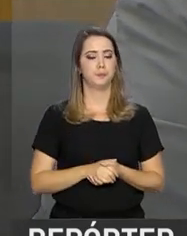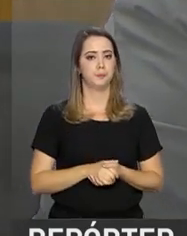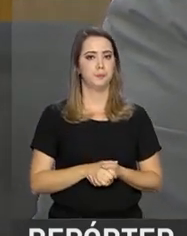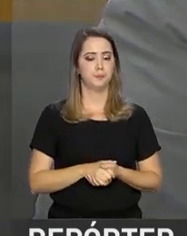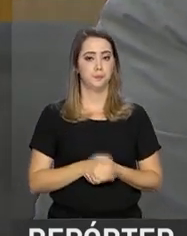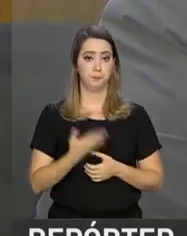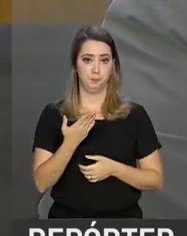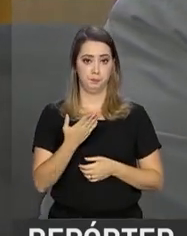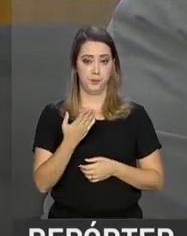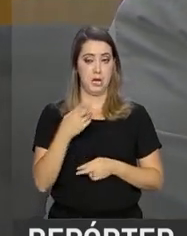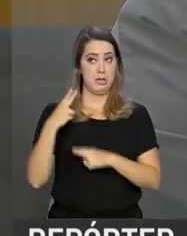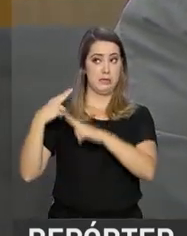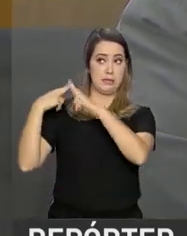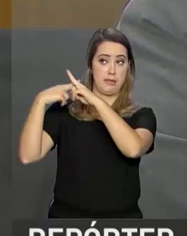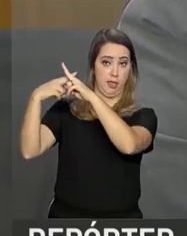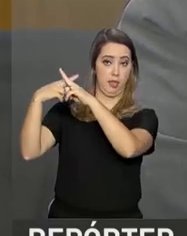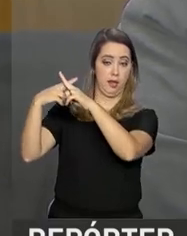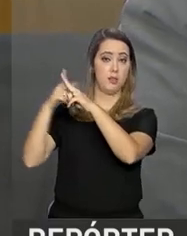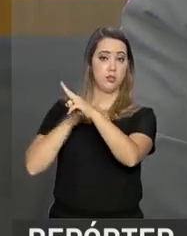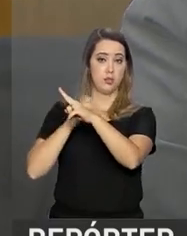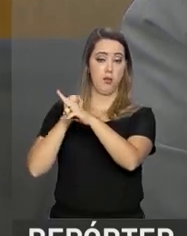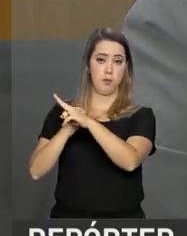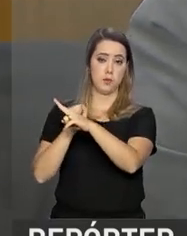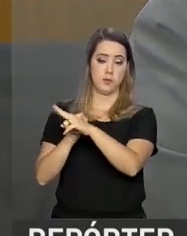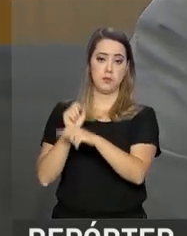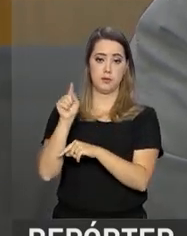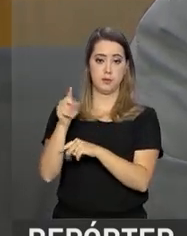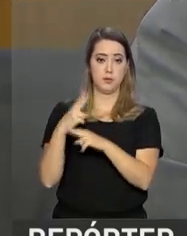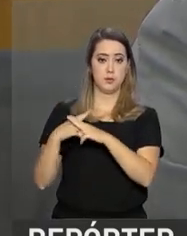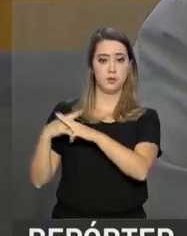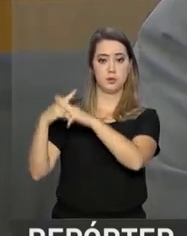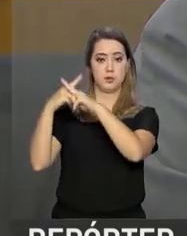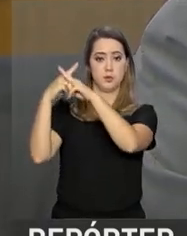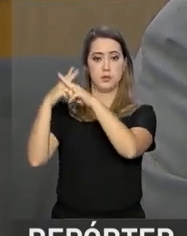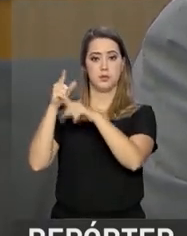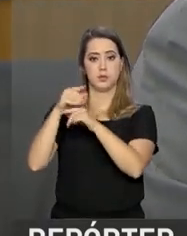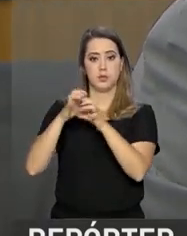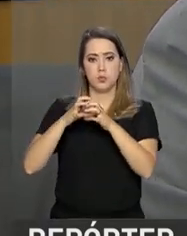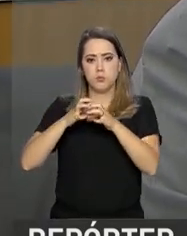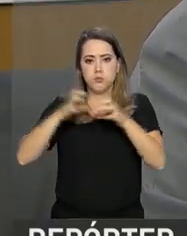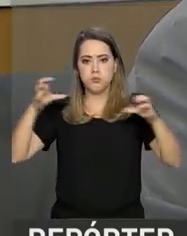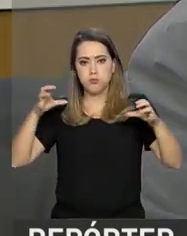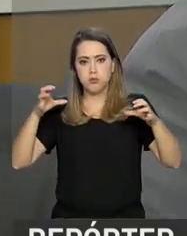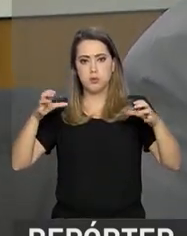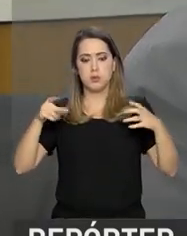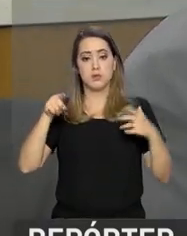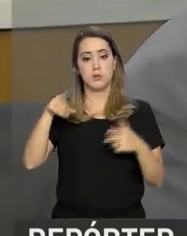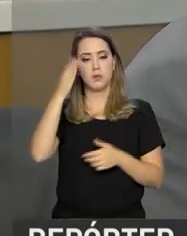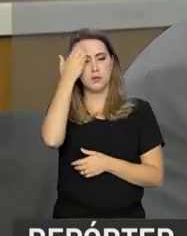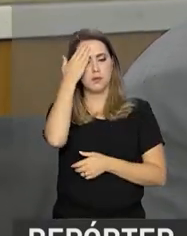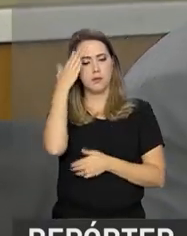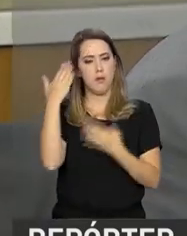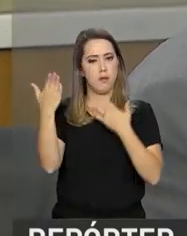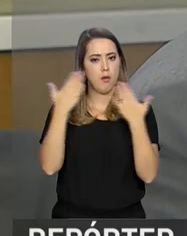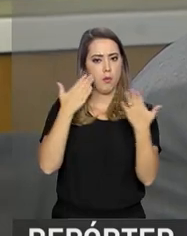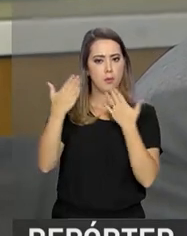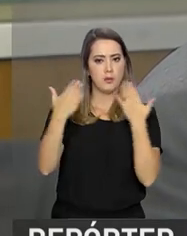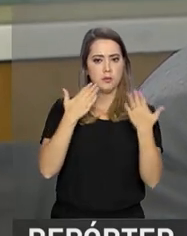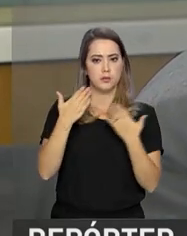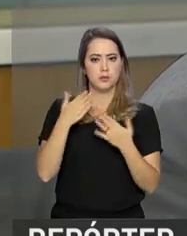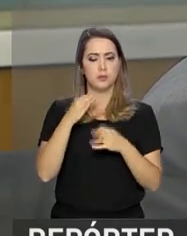esse satélite tem uma capacidade essa capacidade é tão grande pra você ter uma idéia da